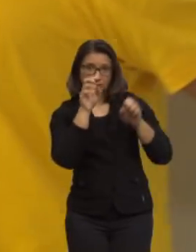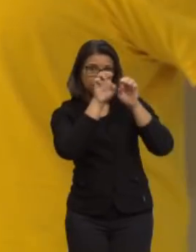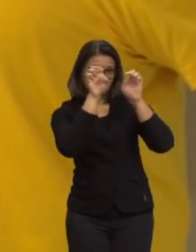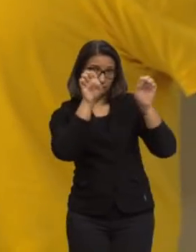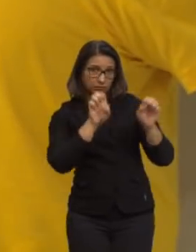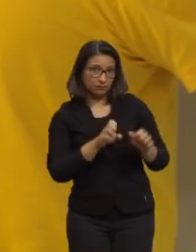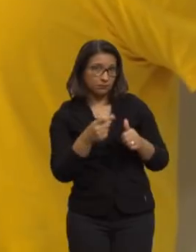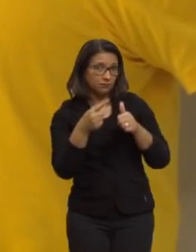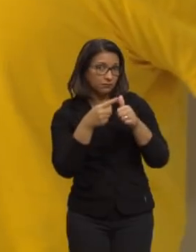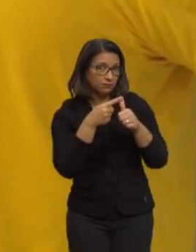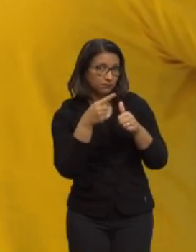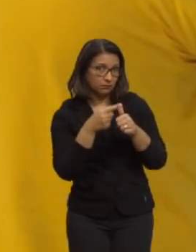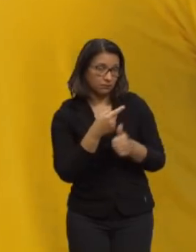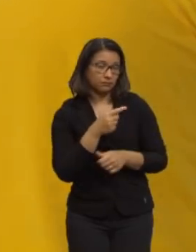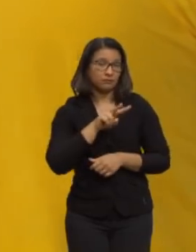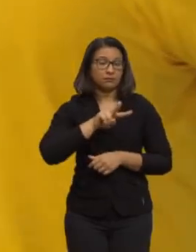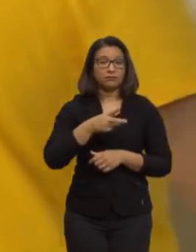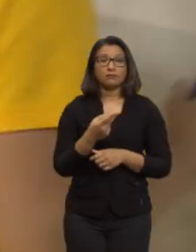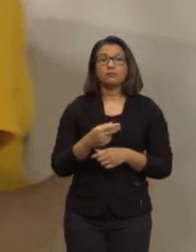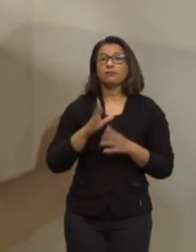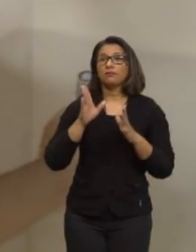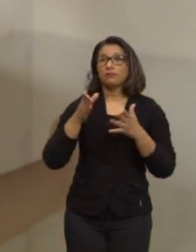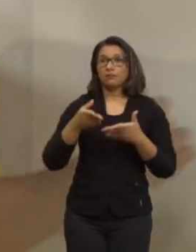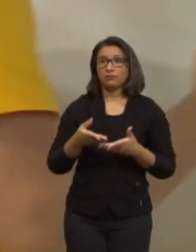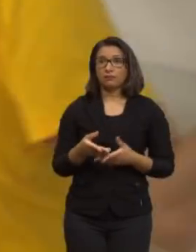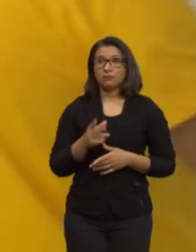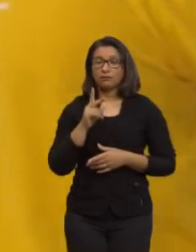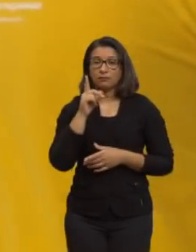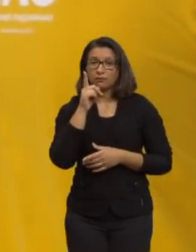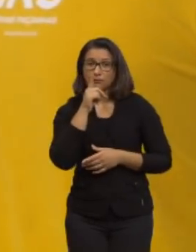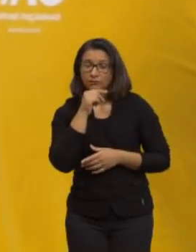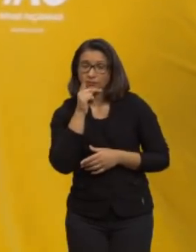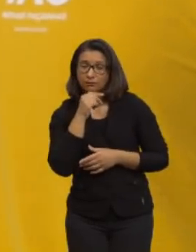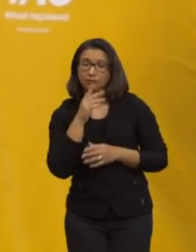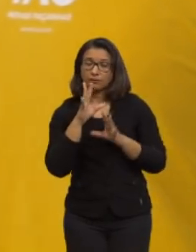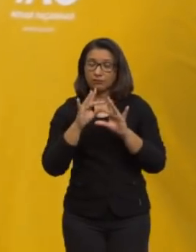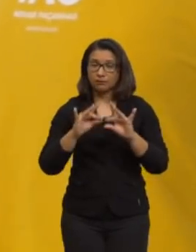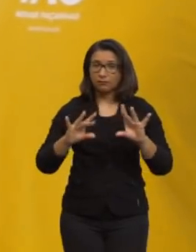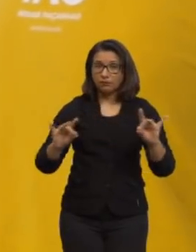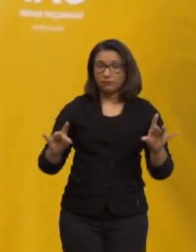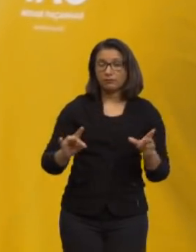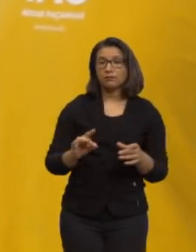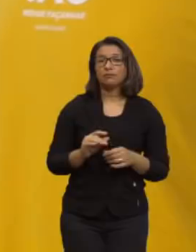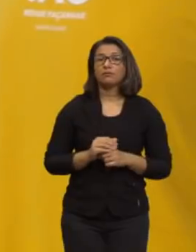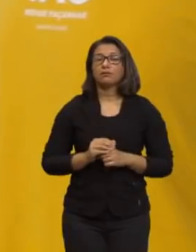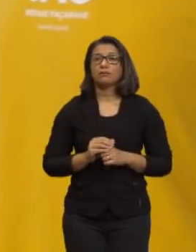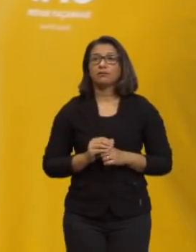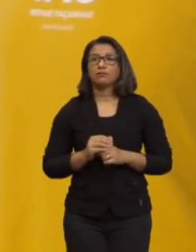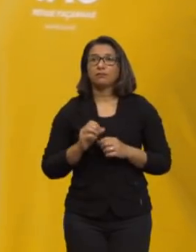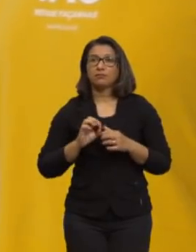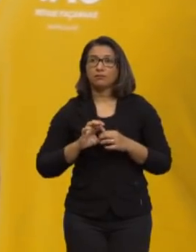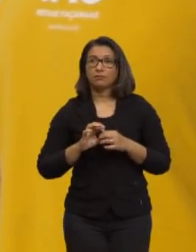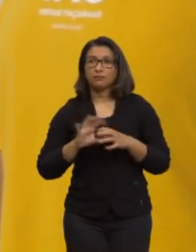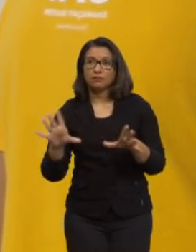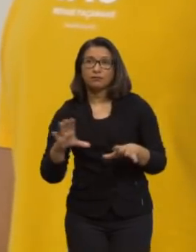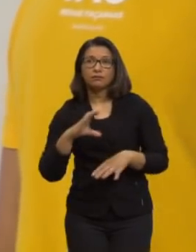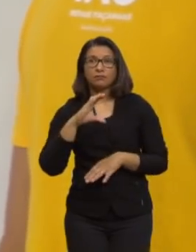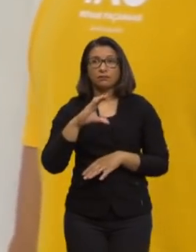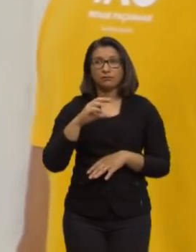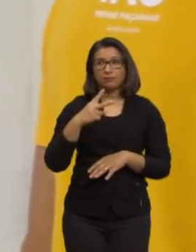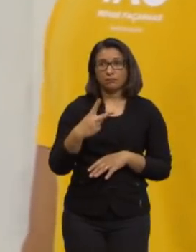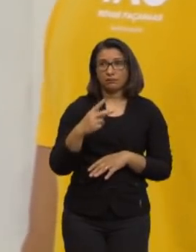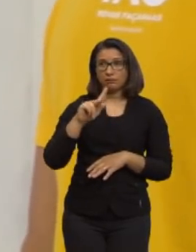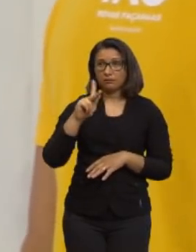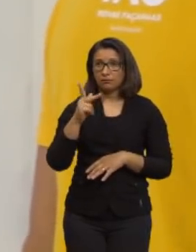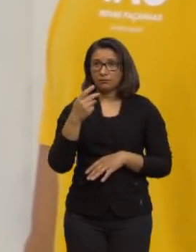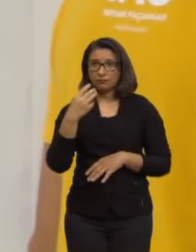um água líquida chegando c2 h4 gasoso